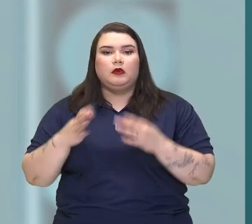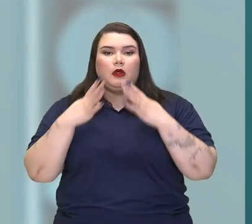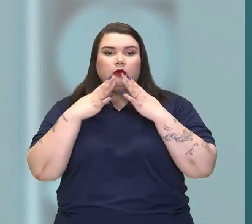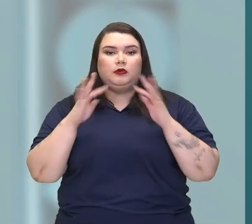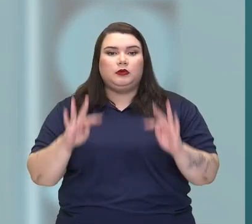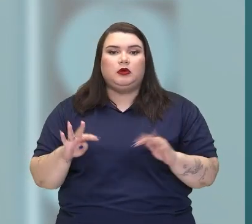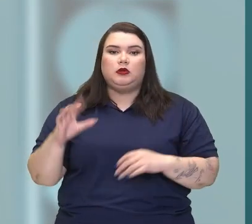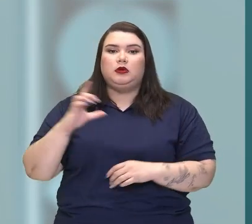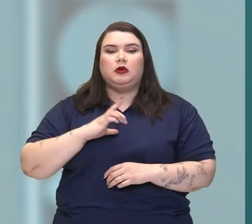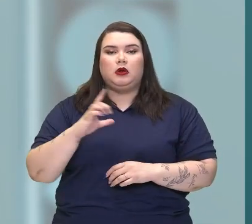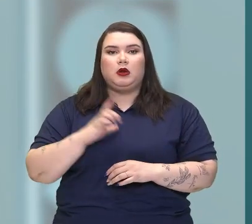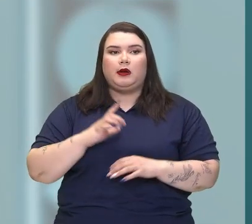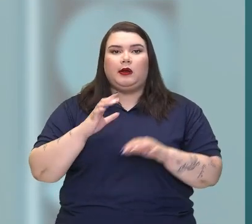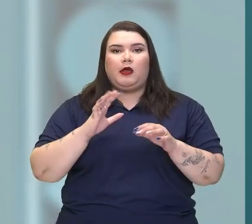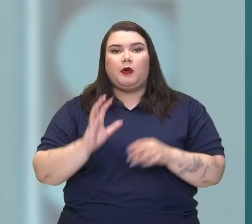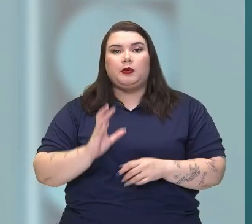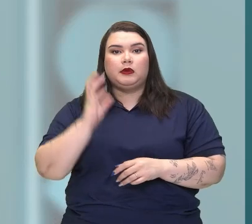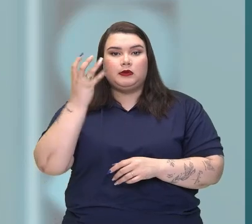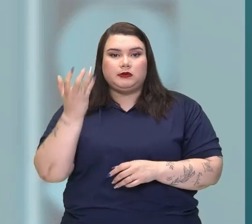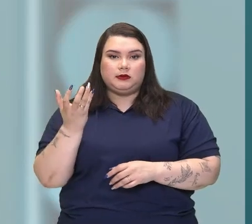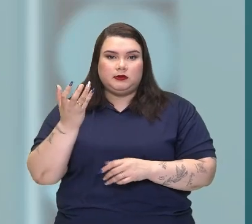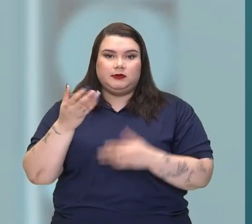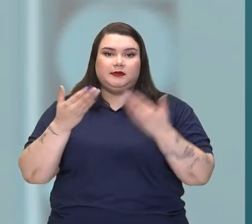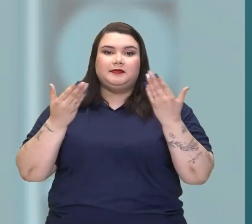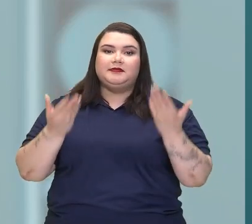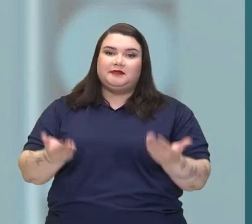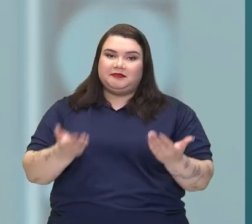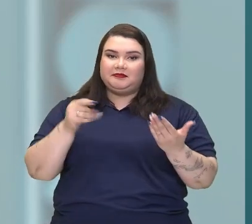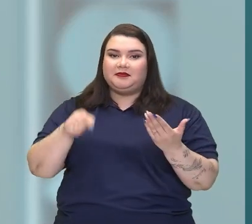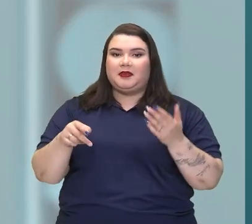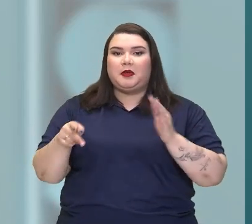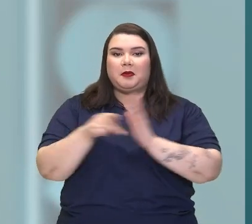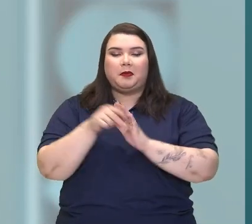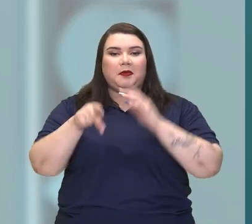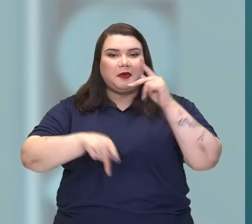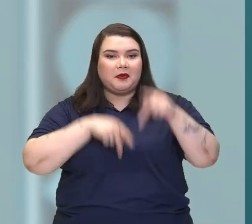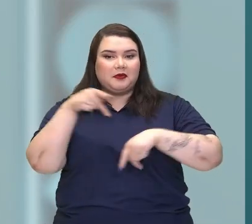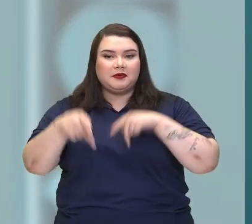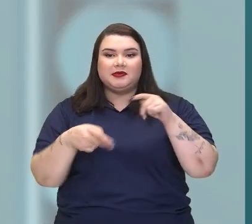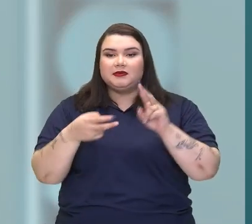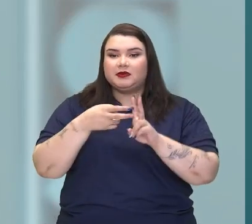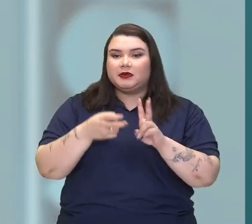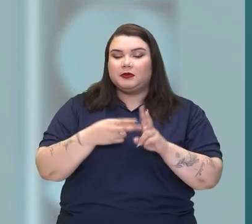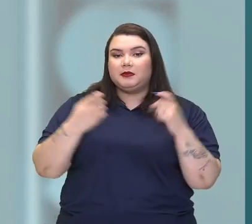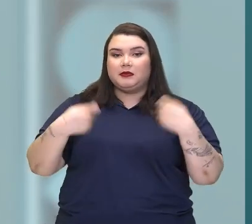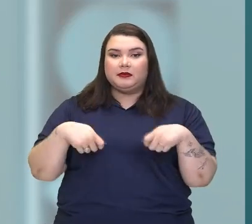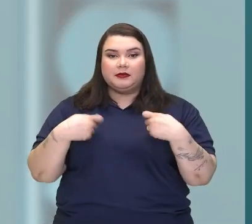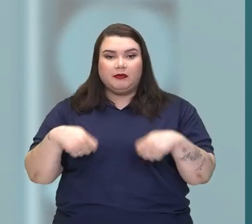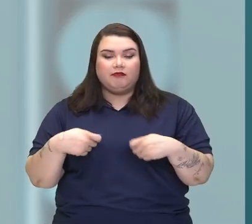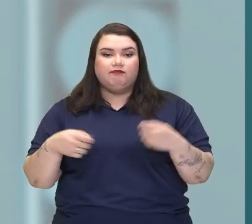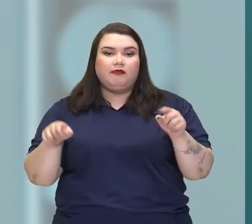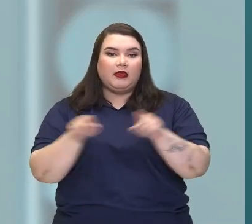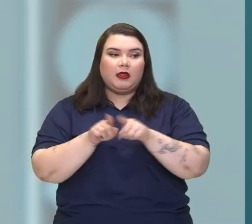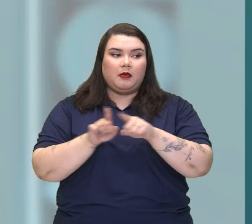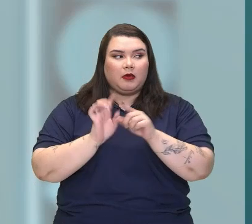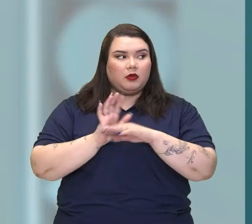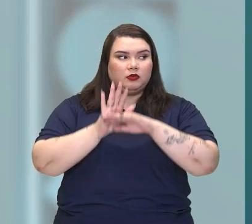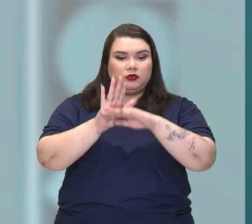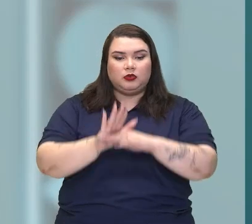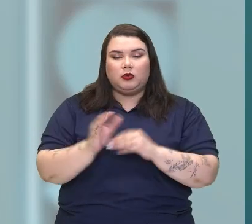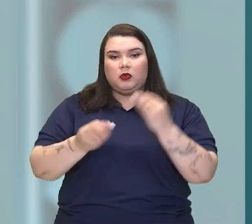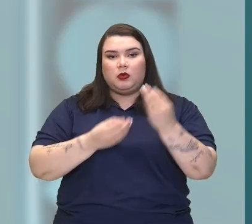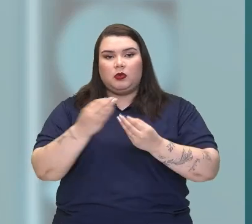estavam sendo afetadas. Aqui essa ideia permanece. A gente sabe que os povos indígenas geralmente precisam e também ajudam na manutenção